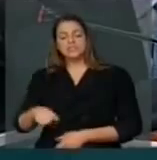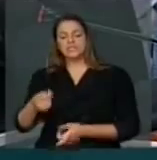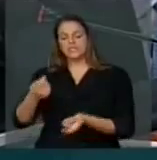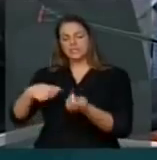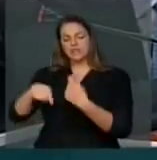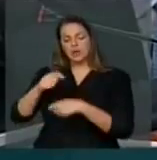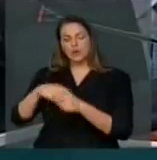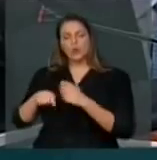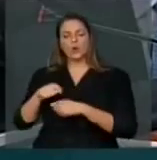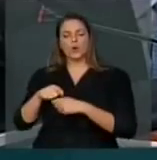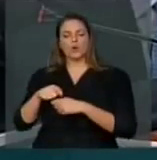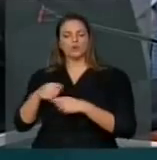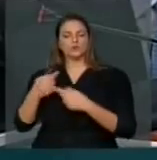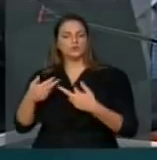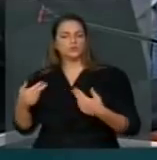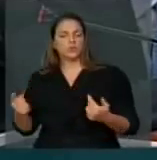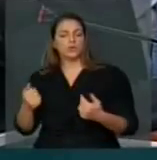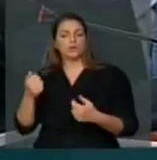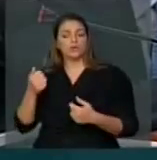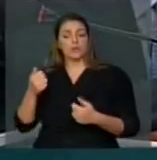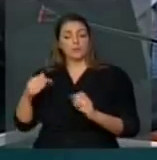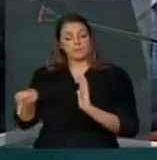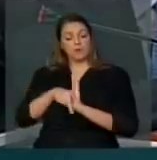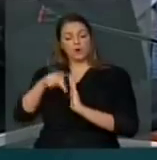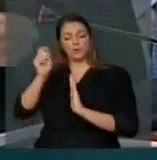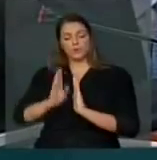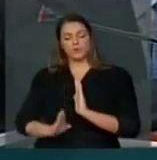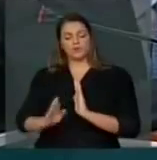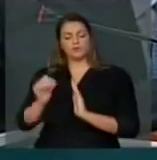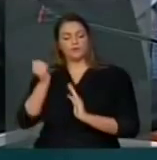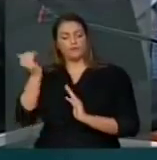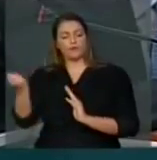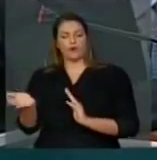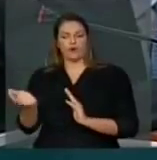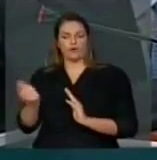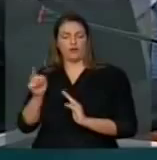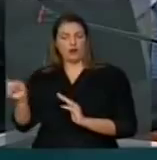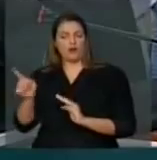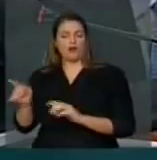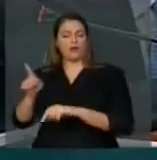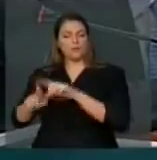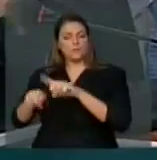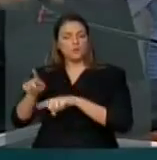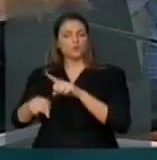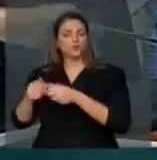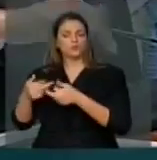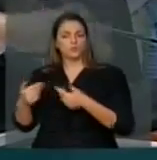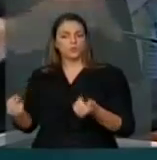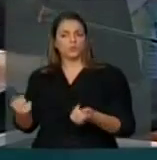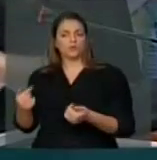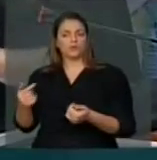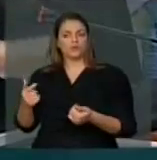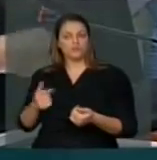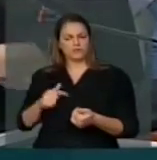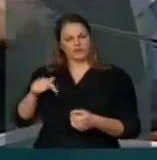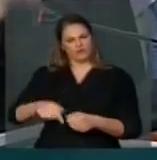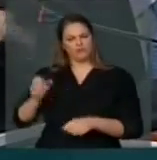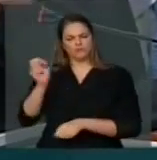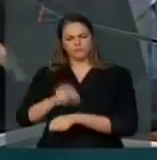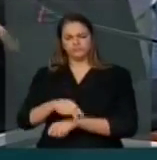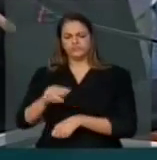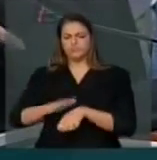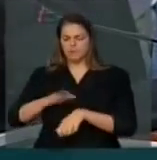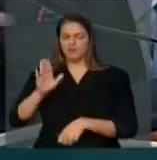serviços brasileiros no exterior, alavancando, portanto, a demanda por produtos e serviços, gerando emprego aqui. Porque